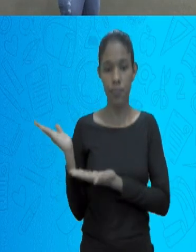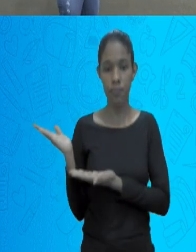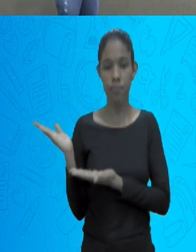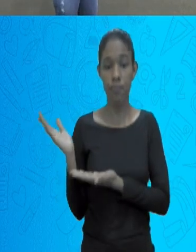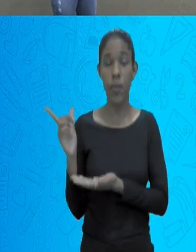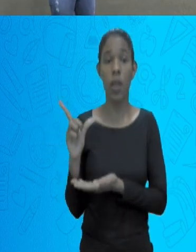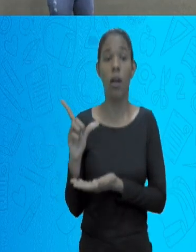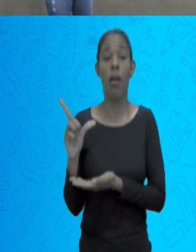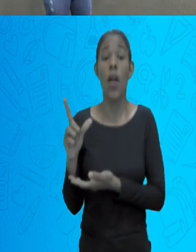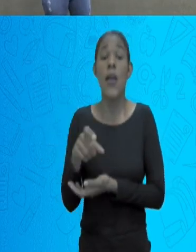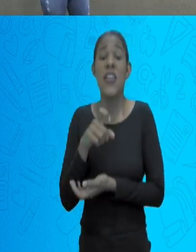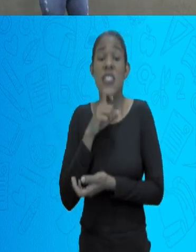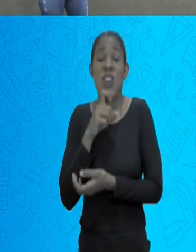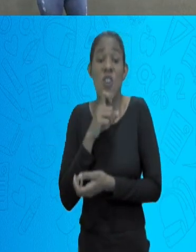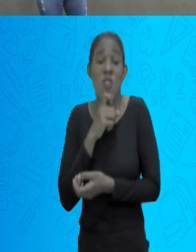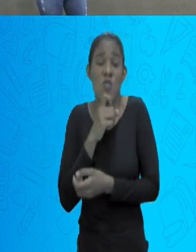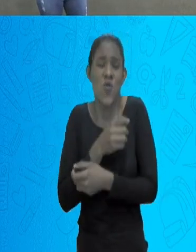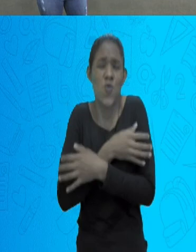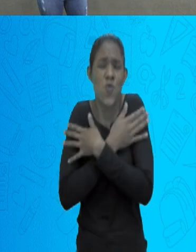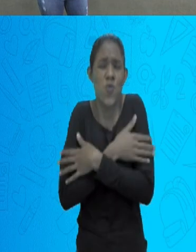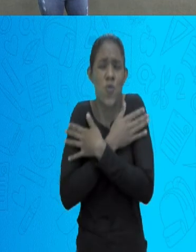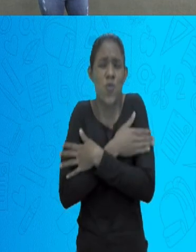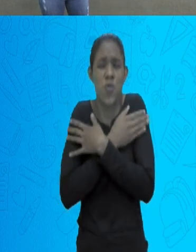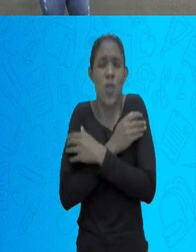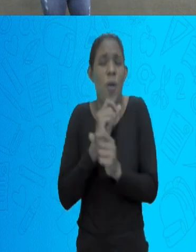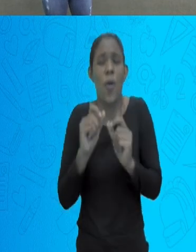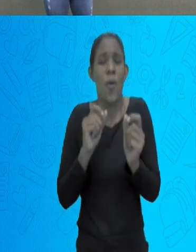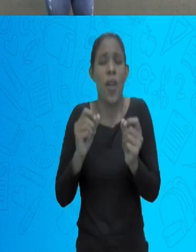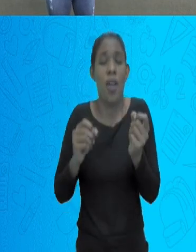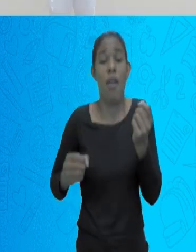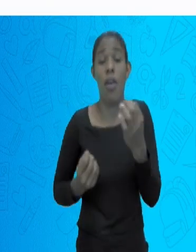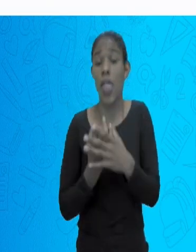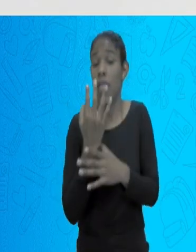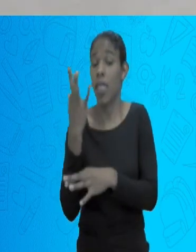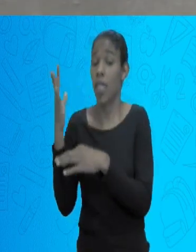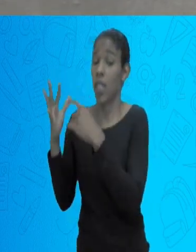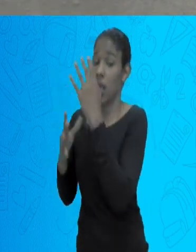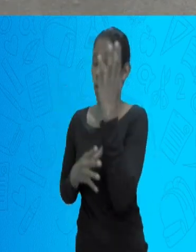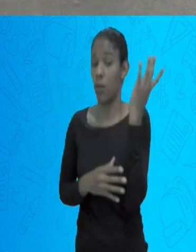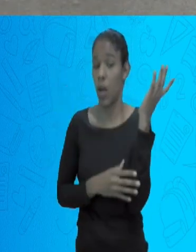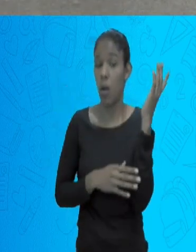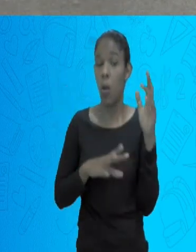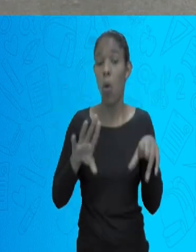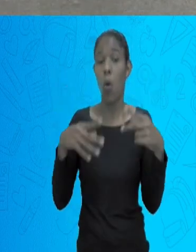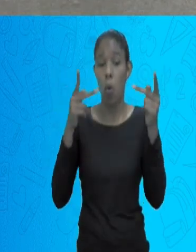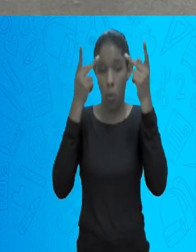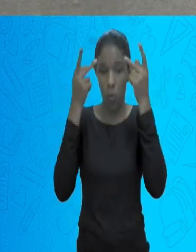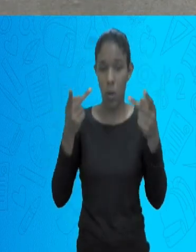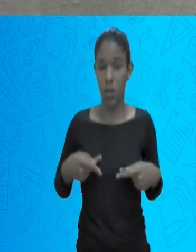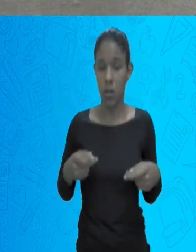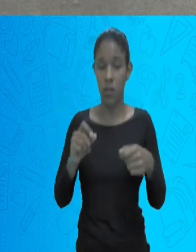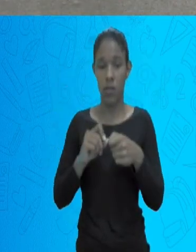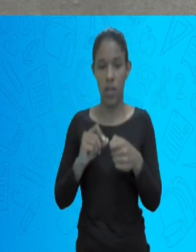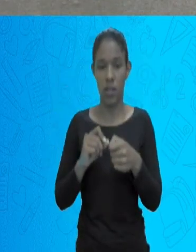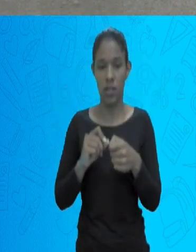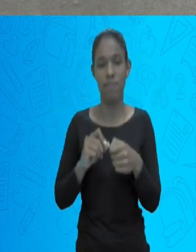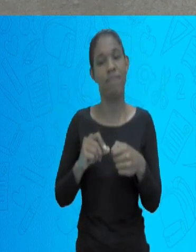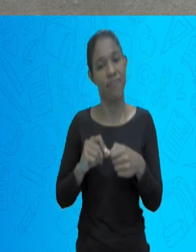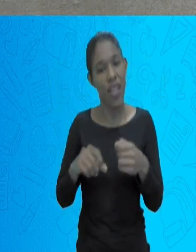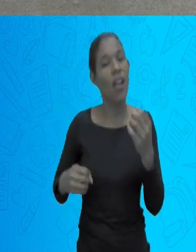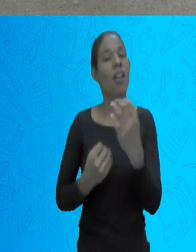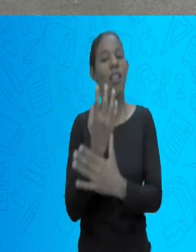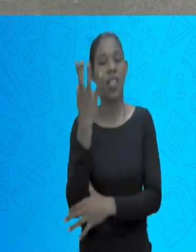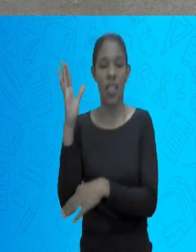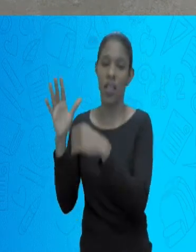paisagem natural ou humanizada? Natural, não teve a intervenção do homem. Em seu caderno, descreva